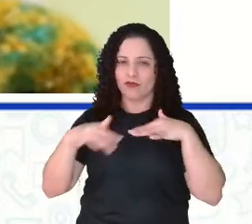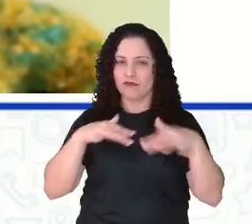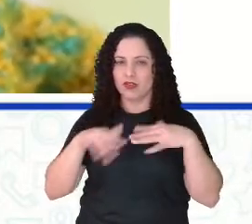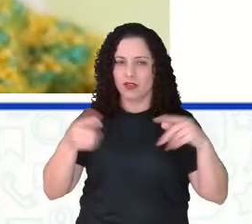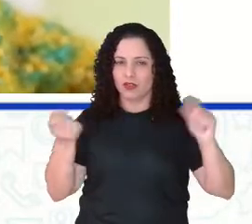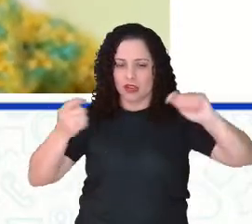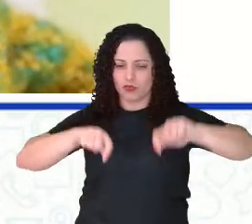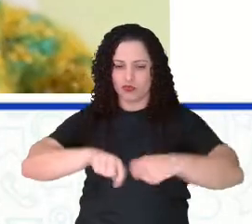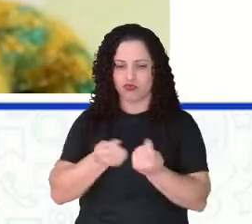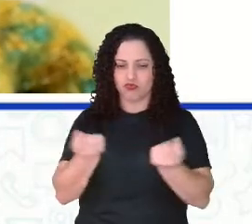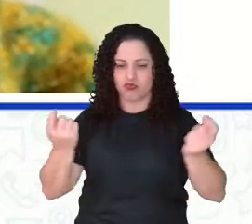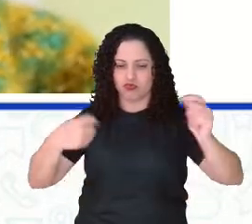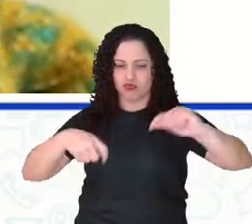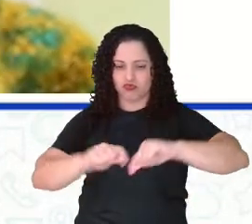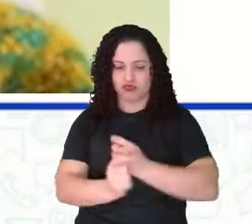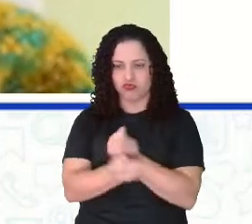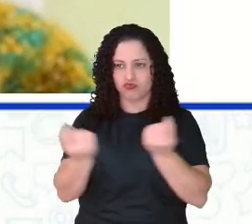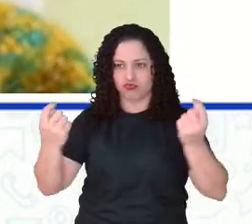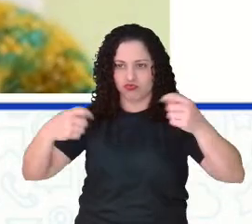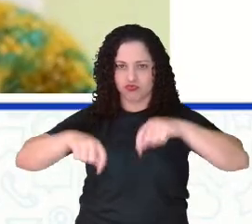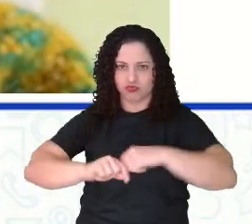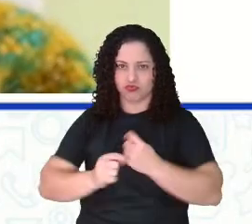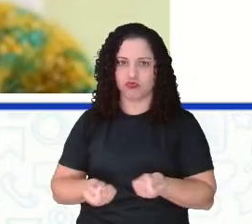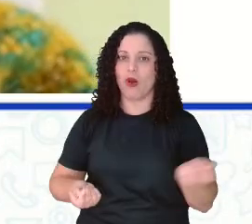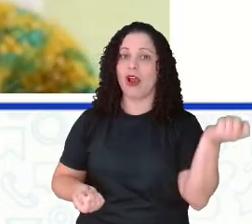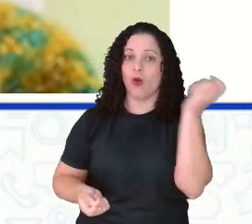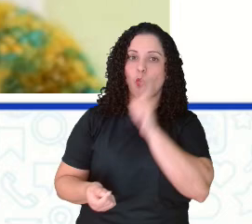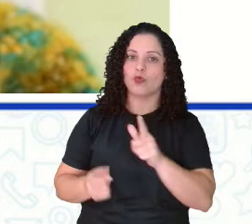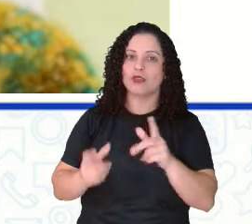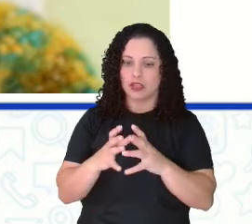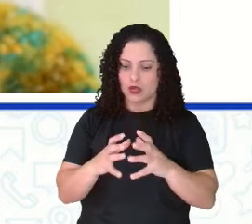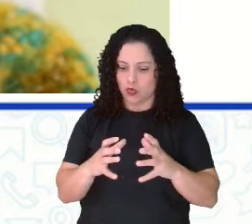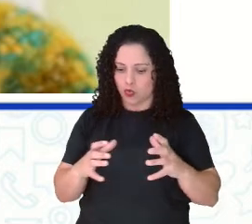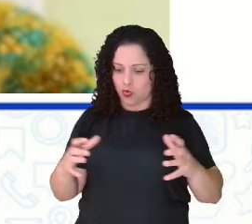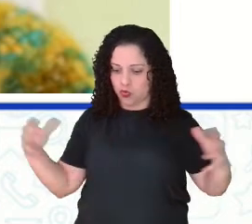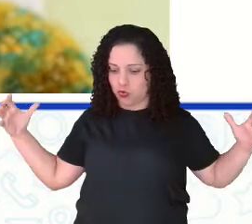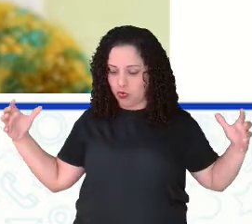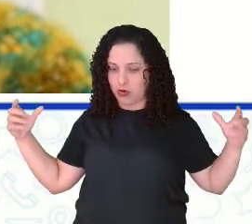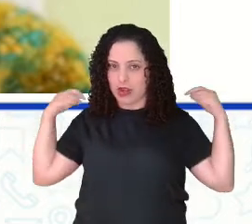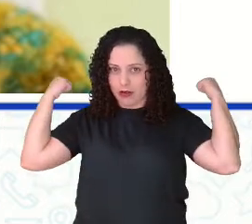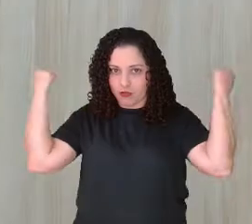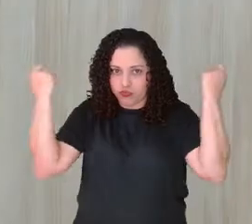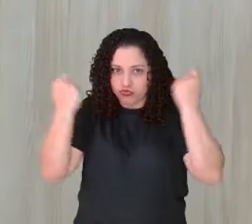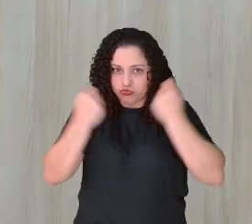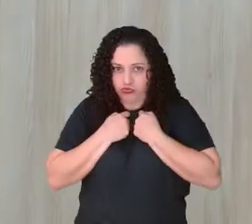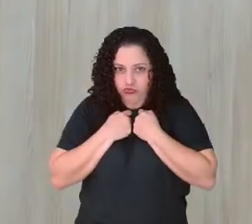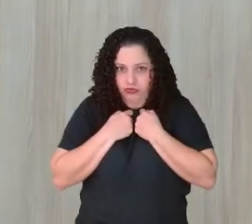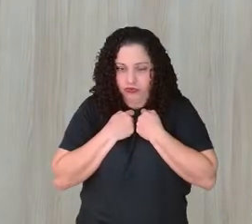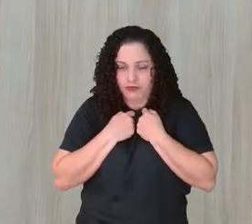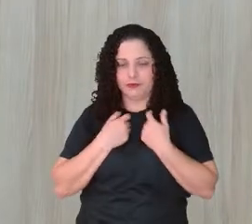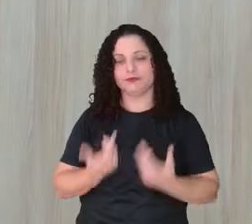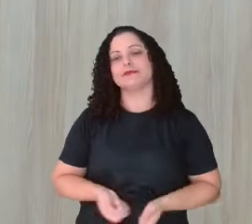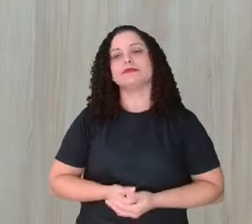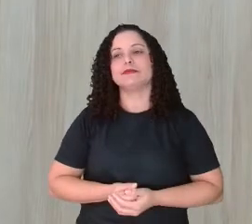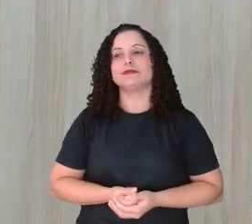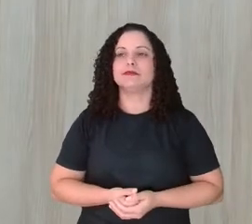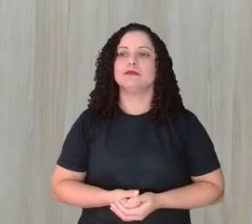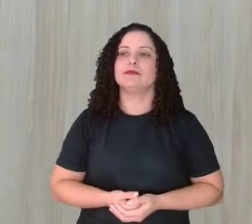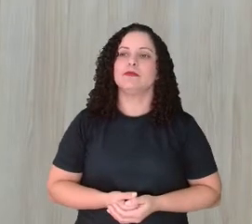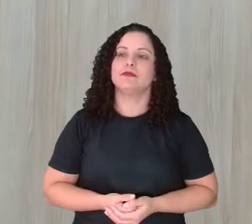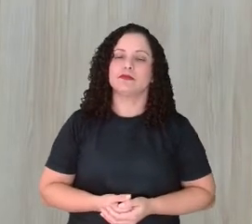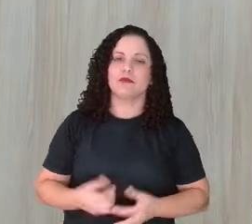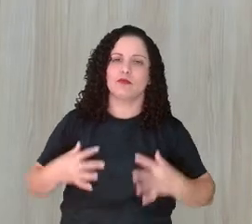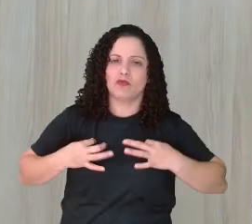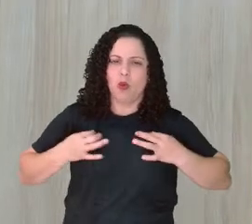padrão aí para a gente conseguir o final, né, que certamente aí é uma manta ou alguma coisa desse tipo, uma